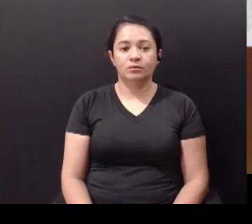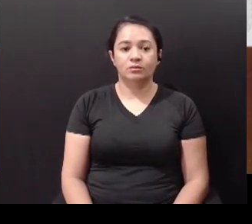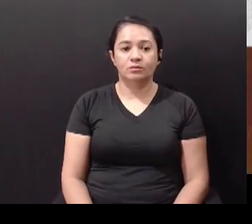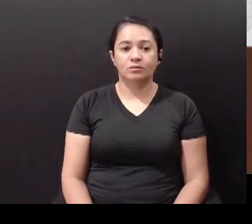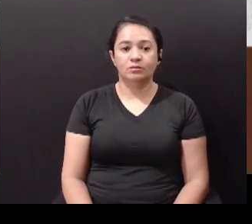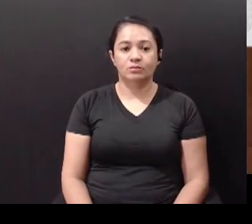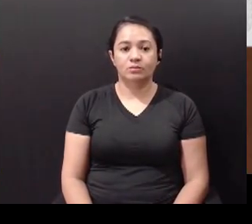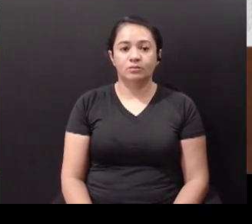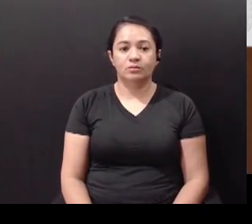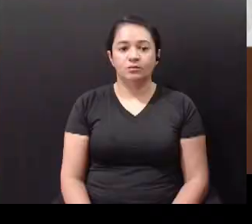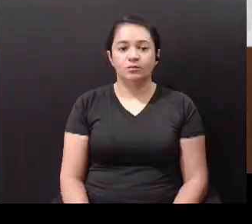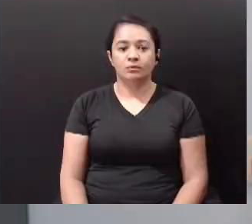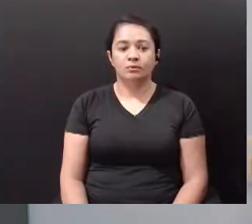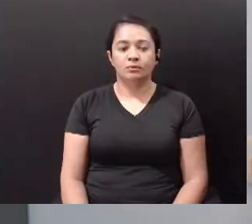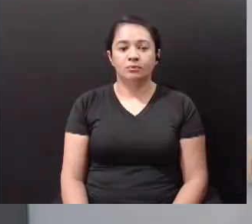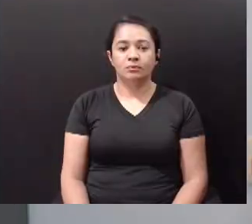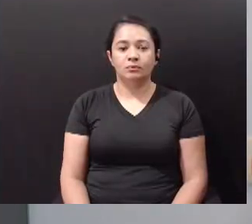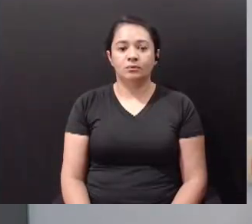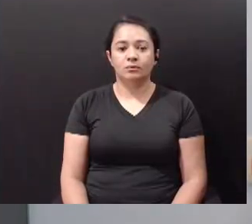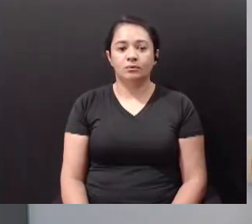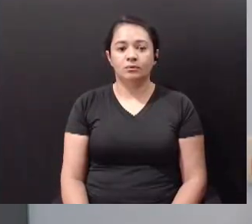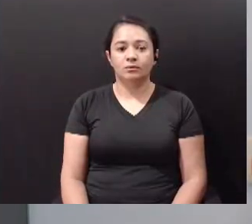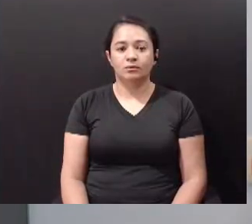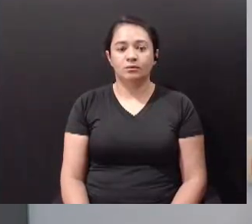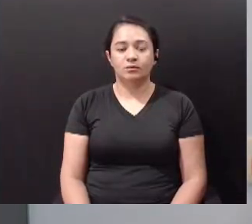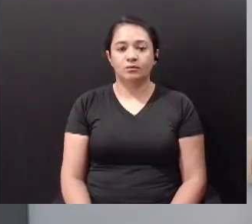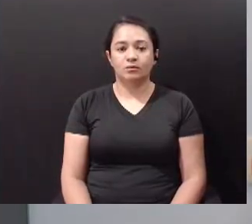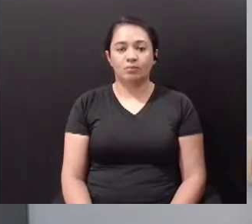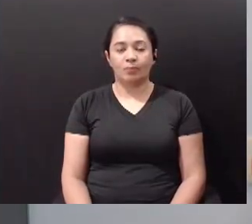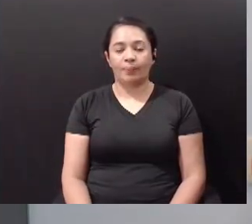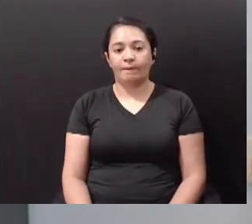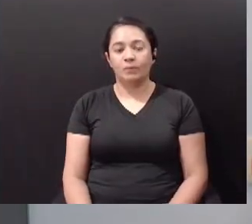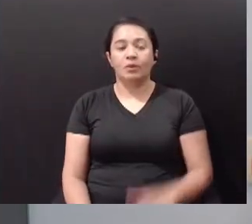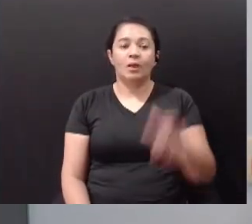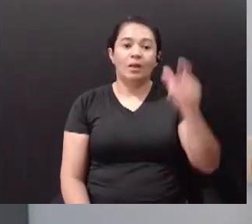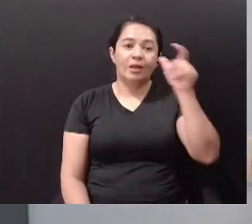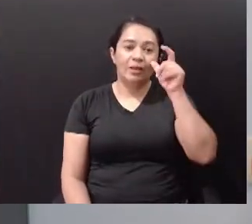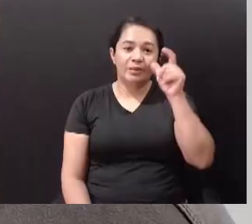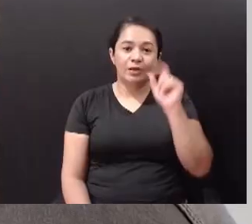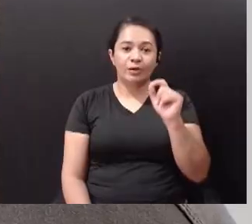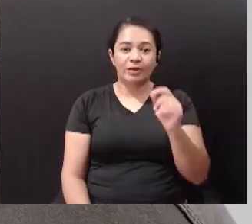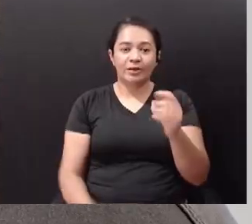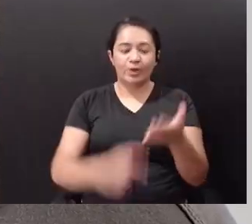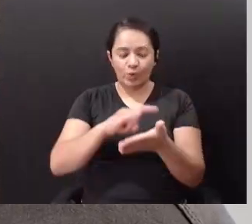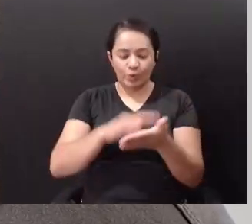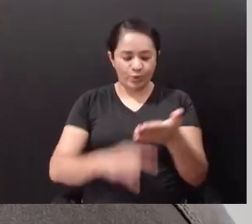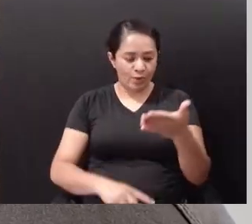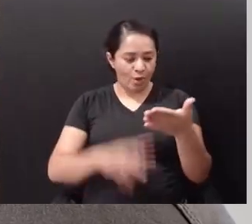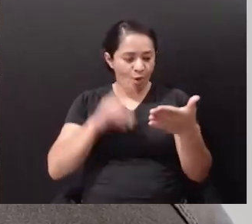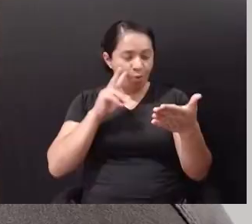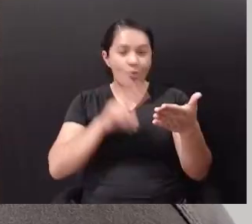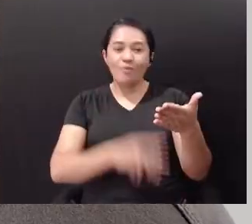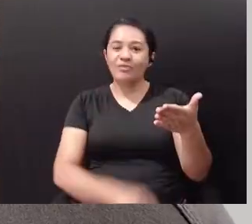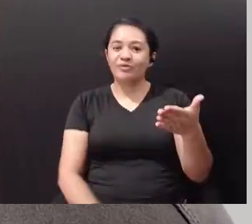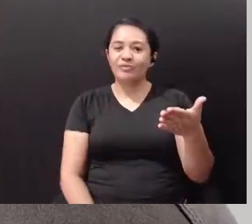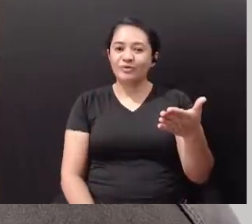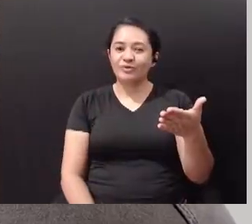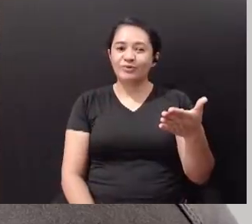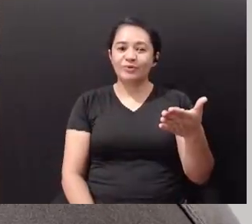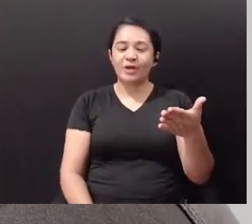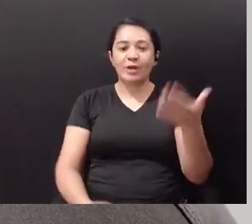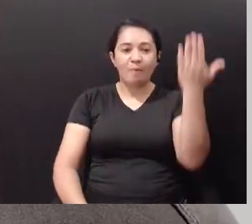É muito interessante ver um documento como esse, né, que demonstra também